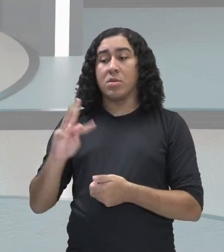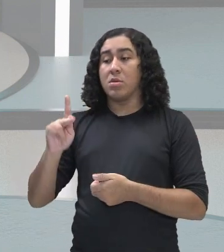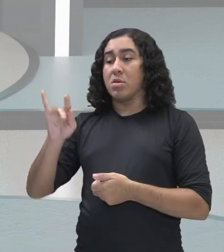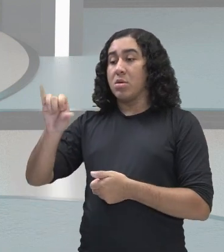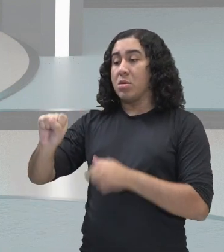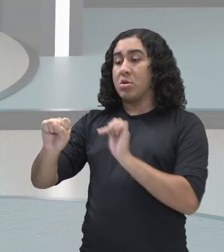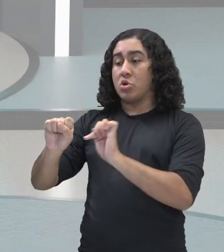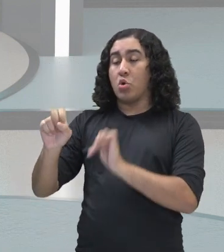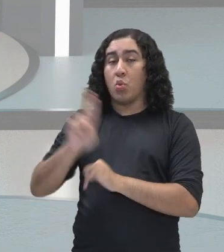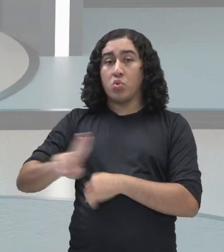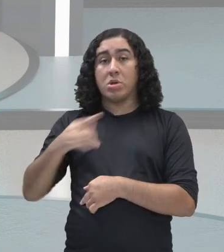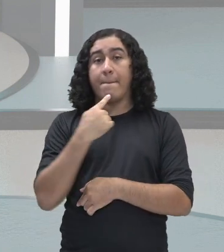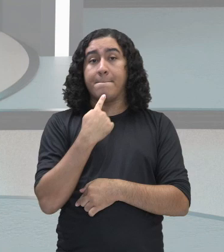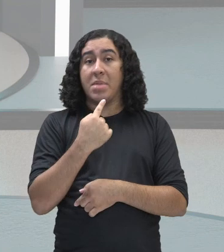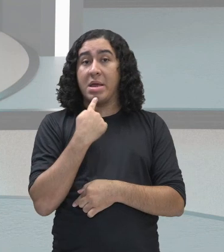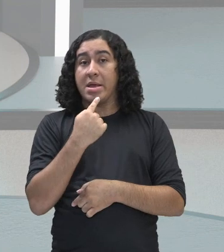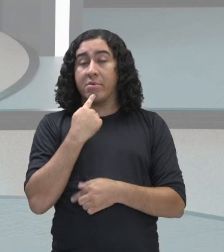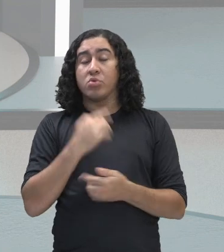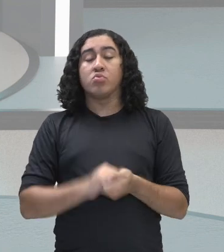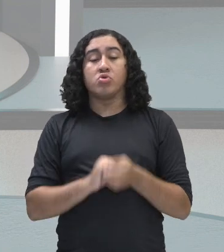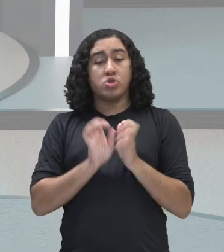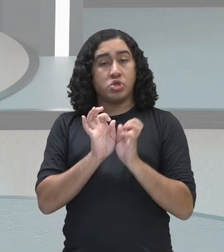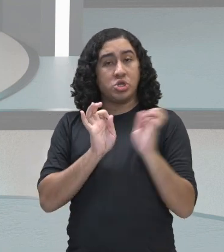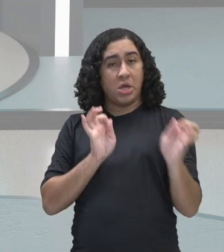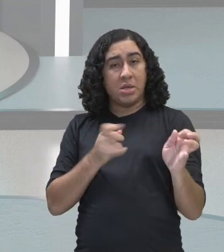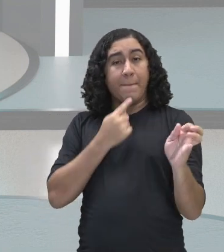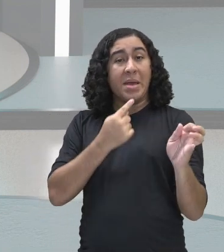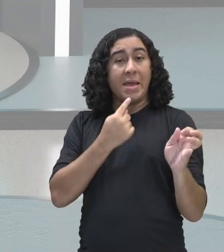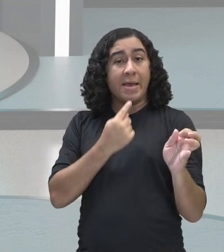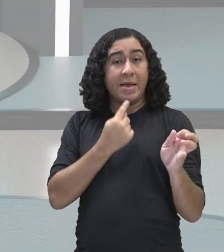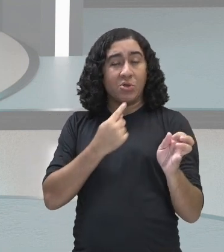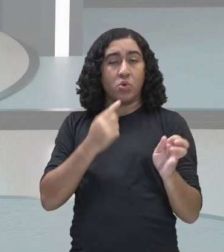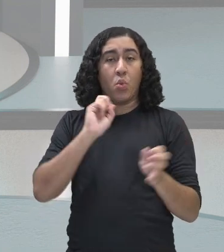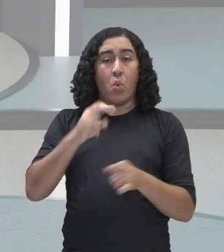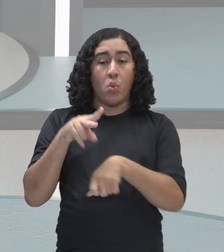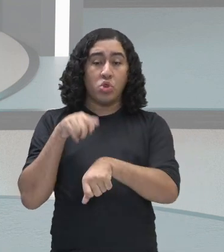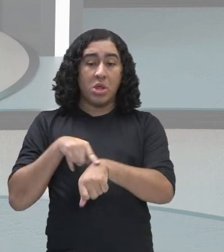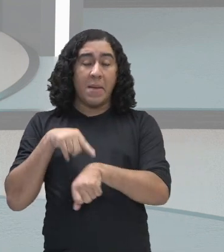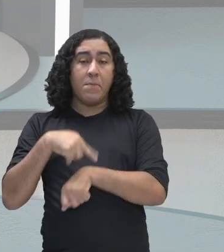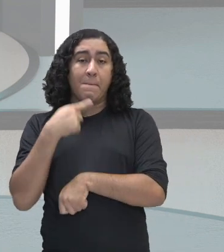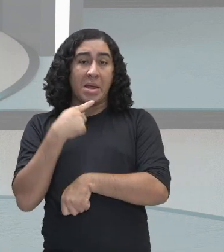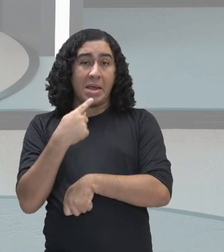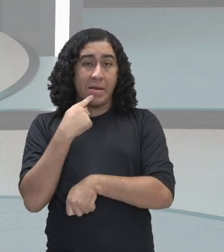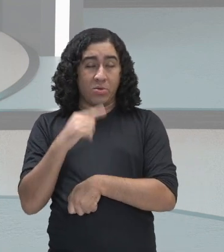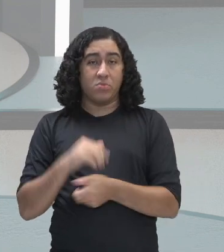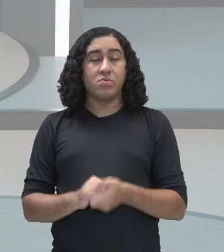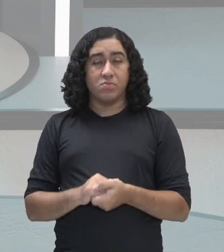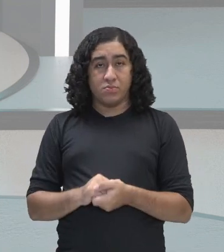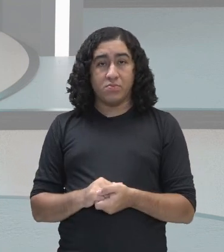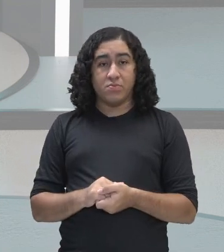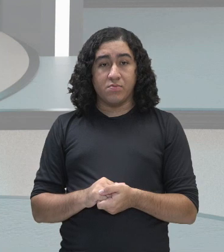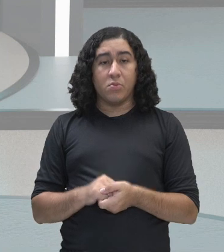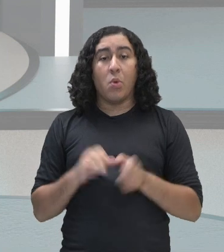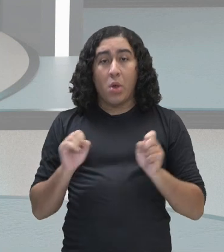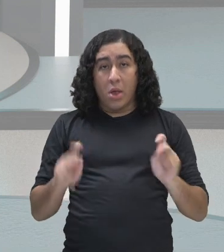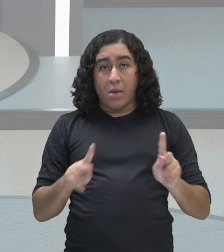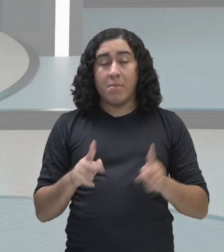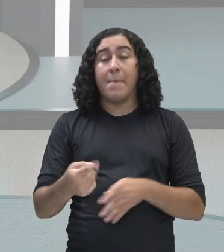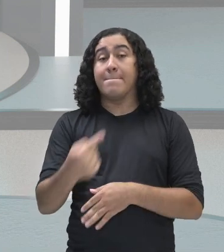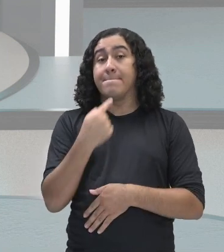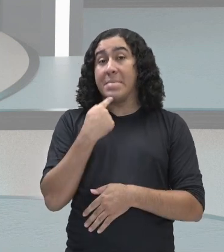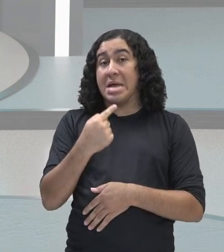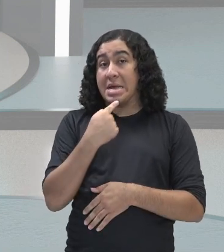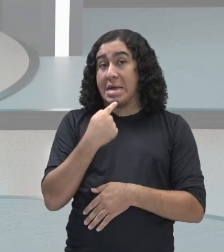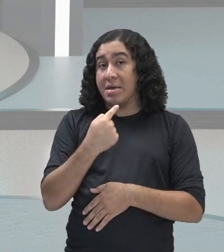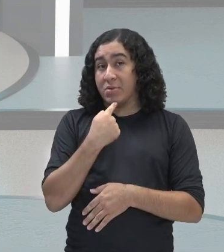para perto, tanto na distância quanto no tempo. Ok? Então, sempre muito próximo do falante, em tempo e